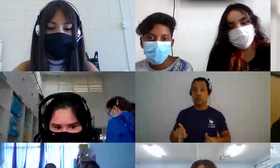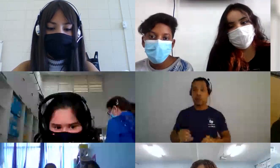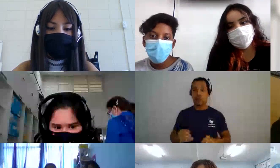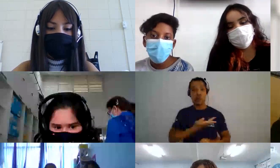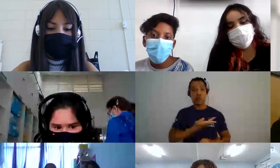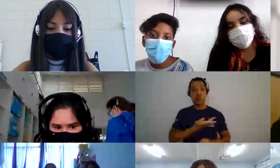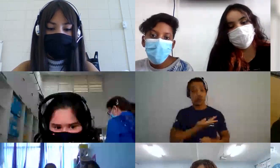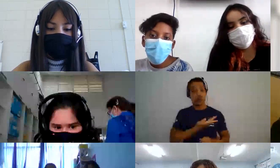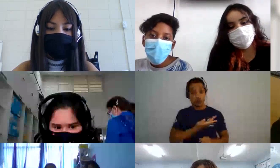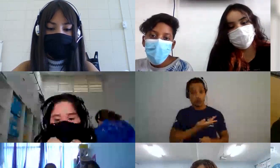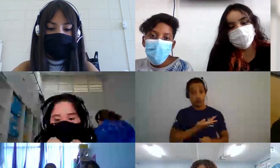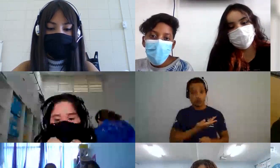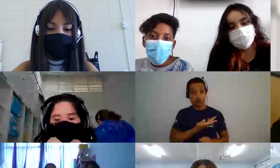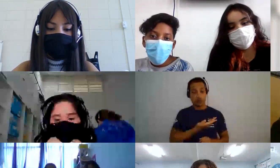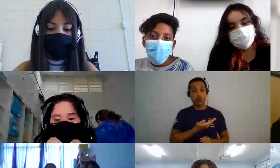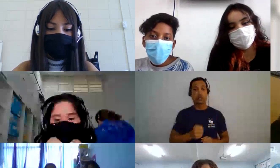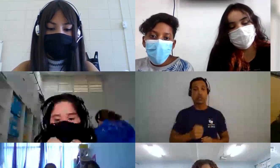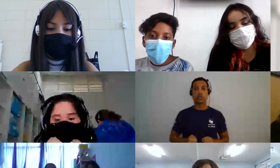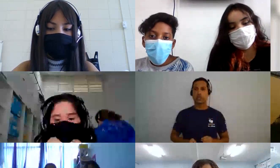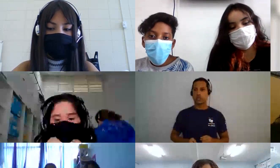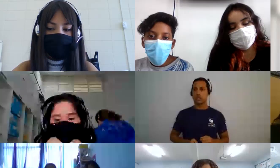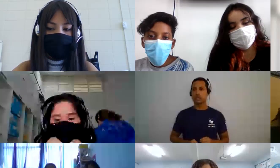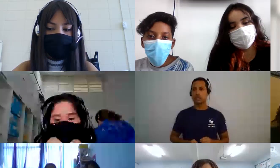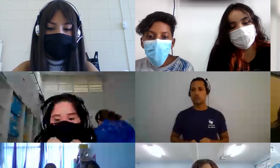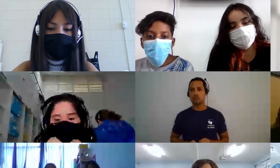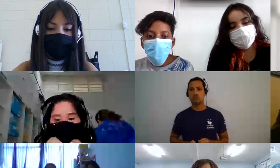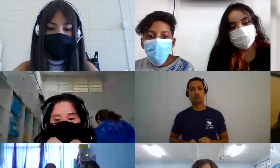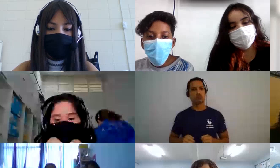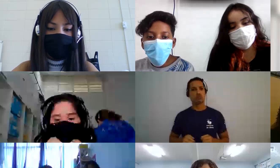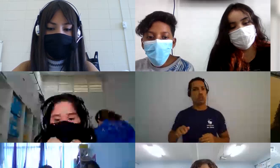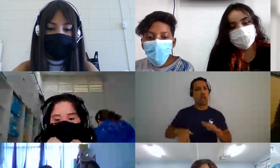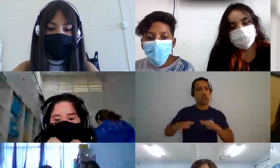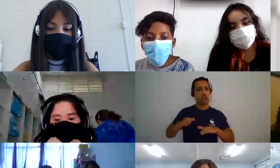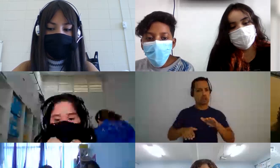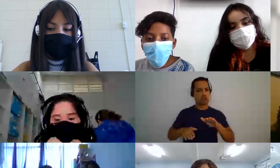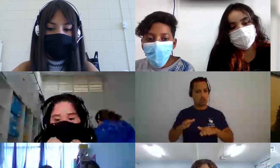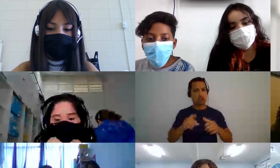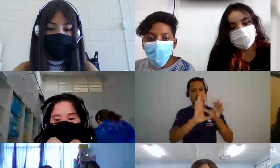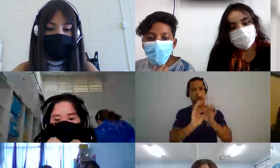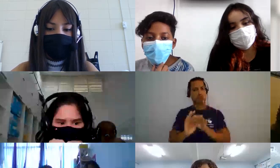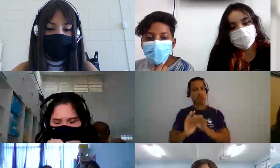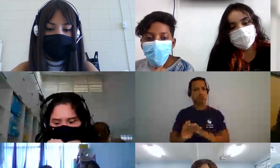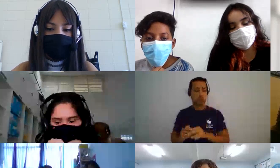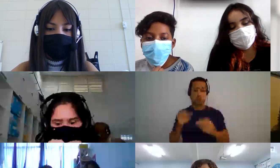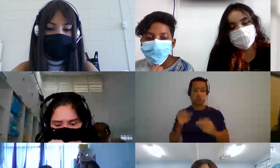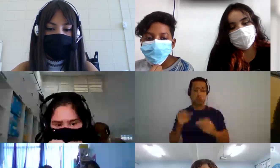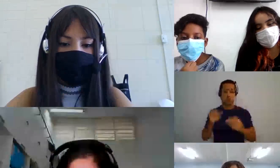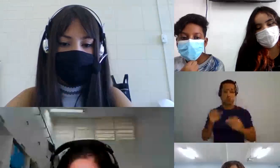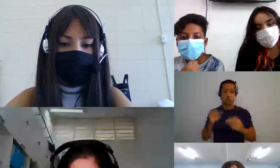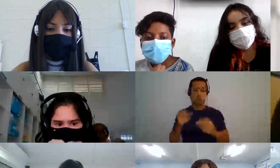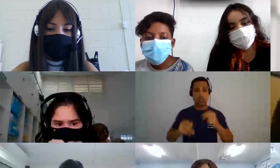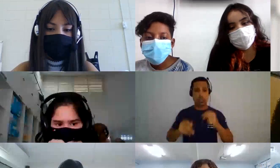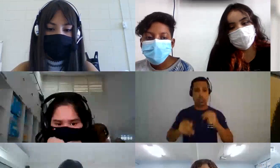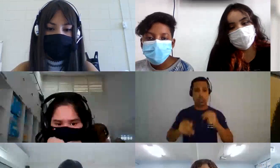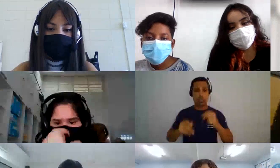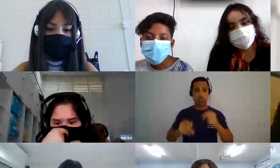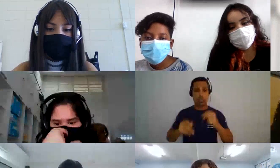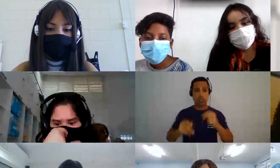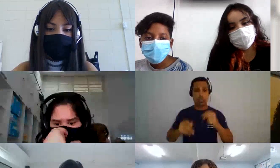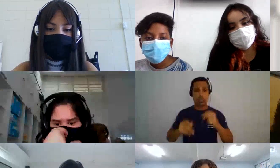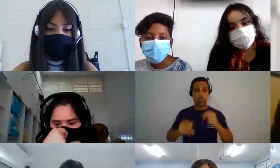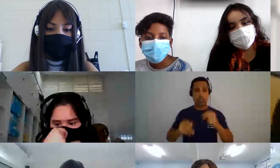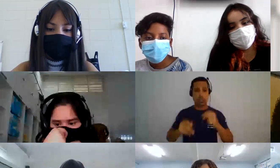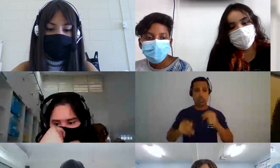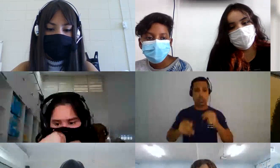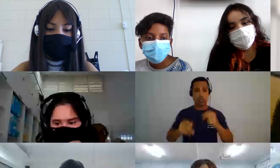os perrengues que cada um passa. Algumas coisas são comuns, todo mundo passa a mesma coisa, e algumas coisas são diferentes, cada um tem seu